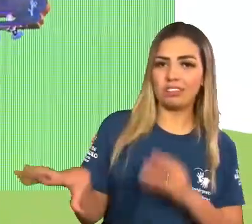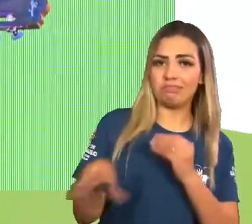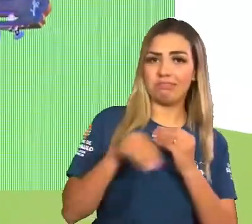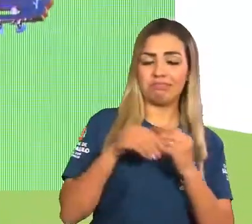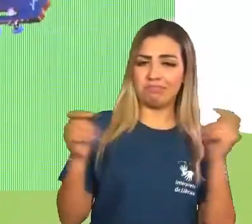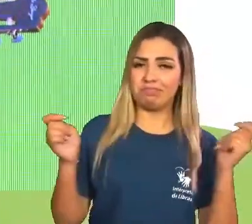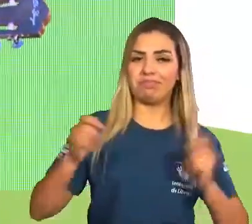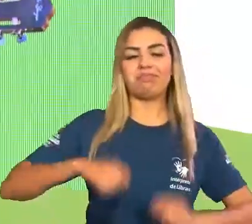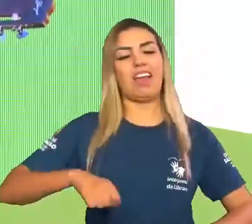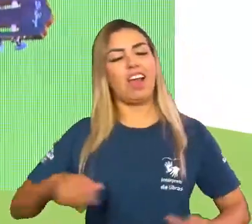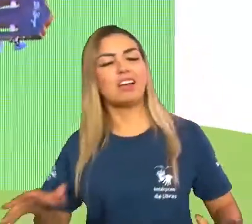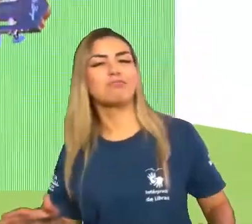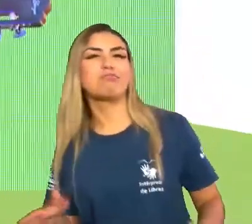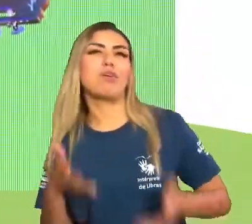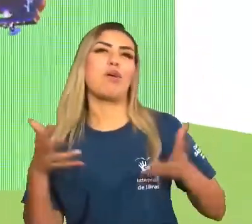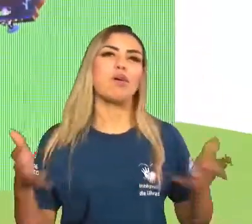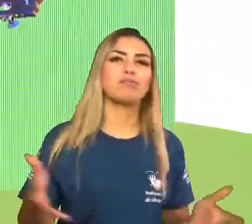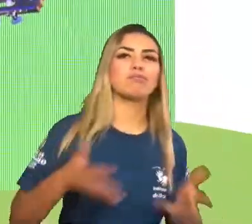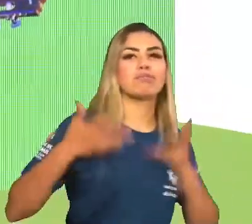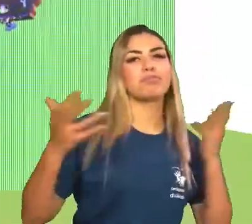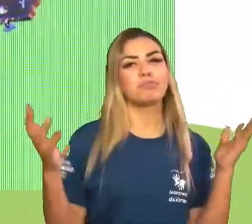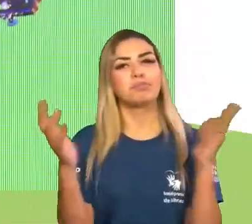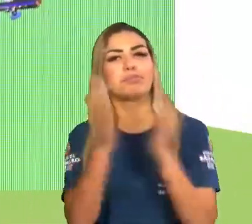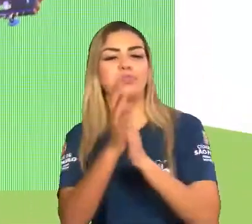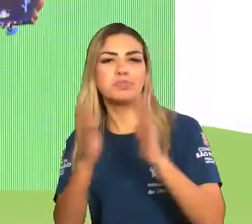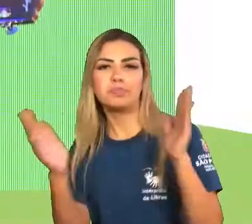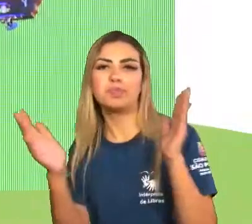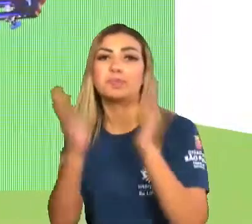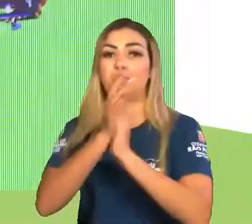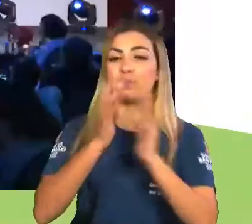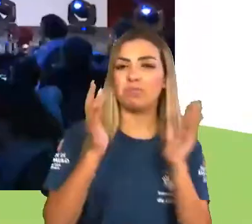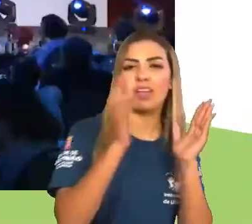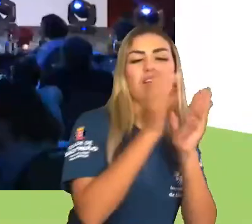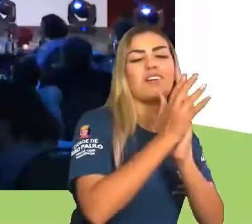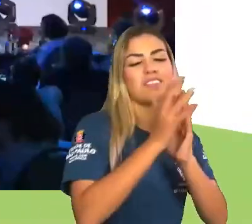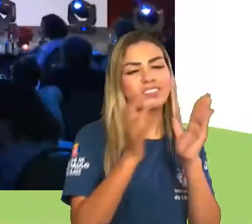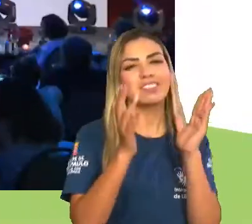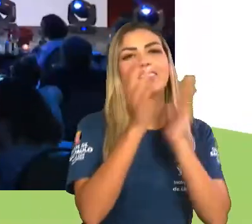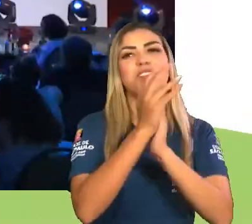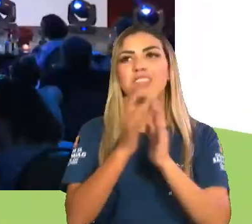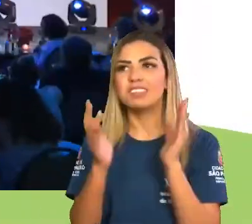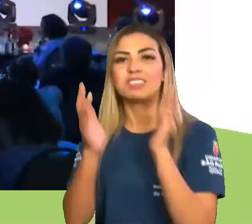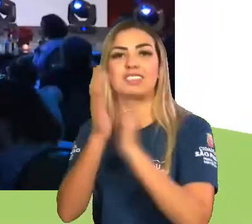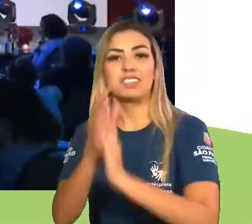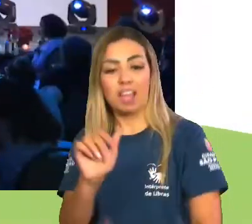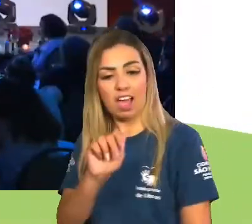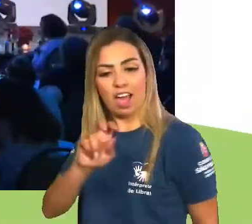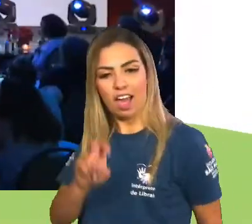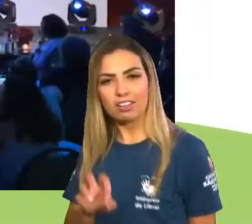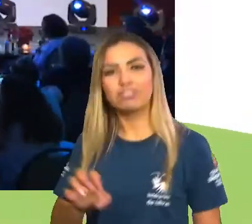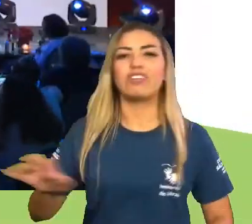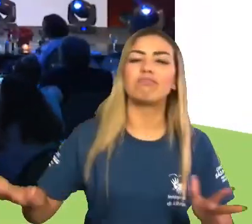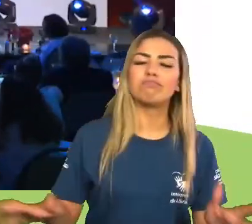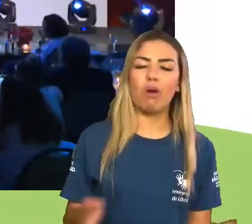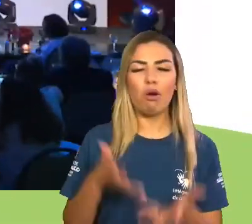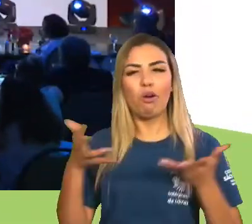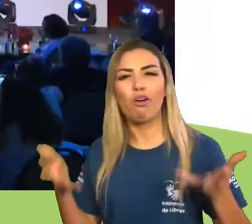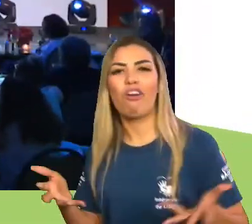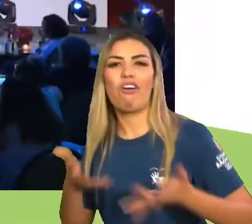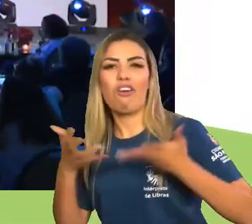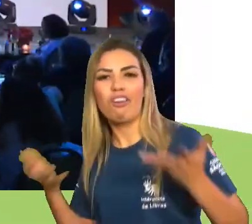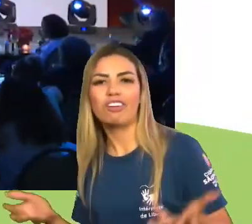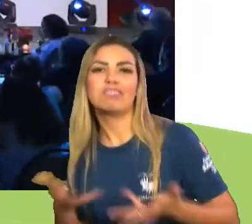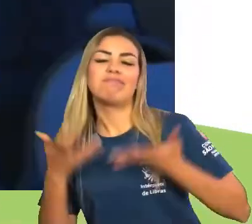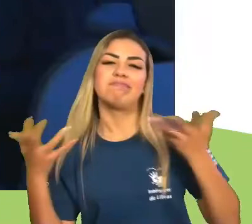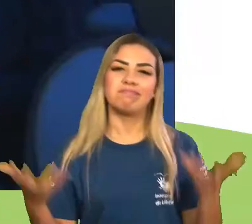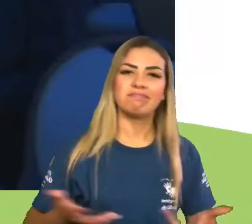Odu. Bem, uma palma vai bem. Tá. E o canto? Axé Odu, axé